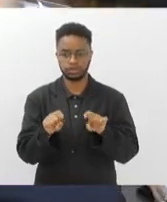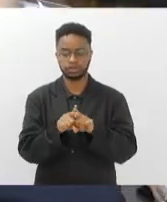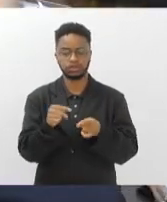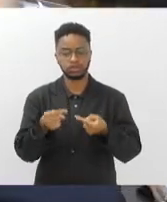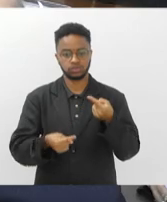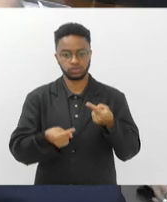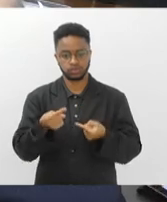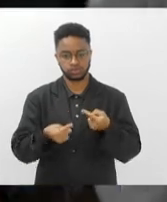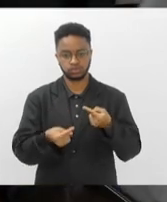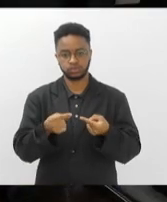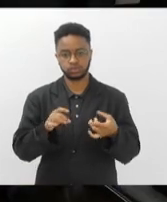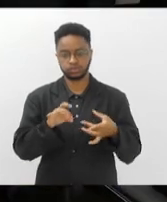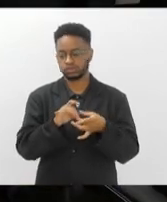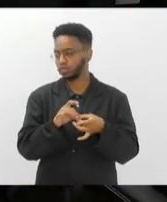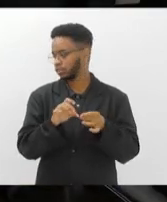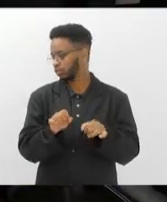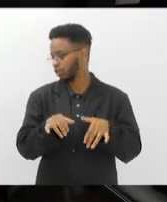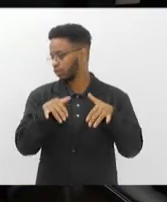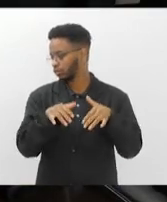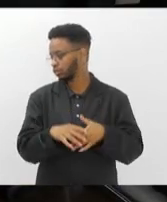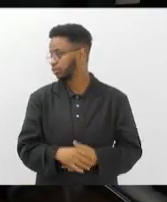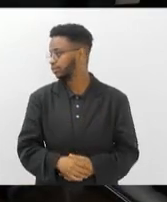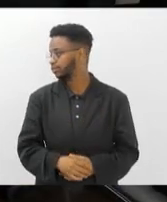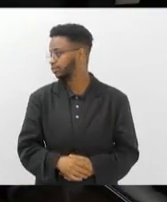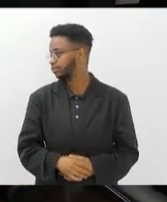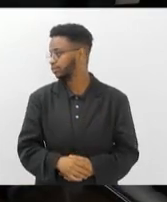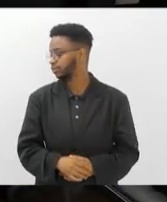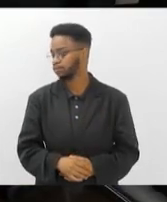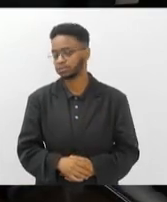discutido nessa mesma audiência pública.